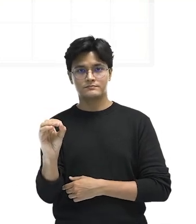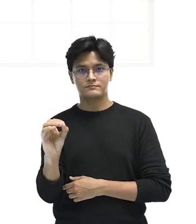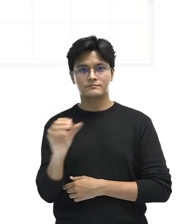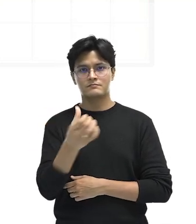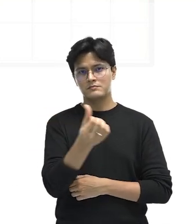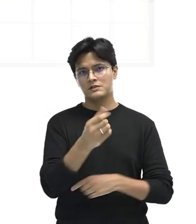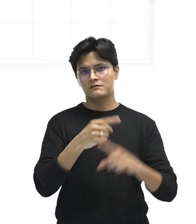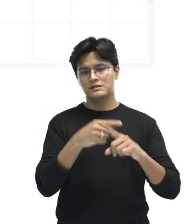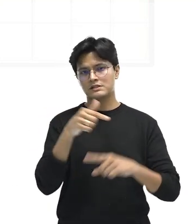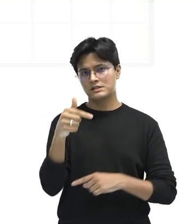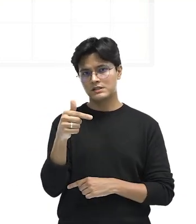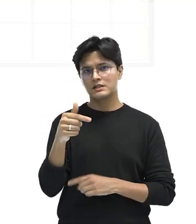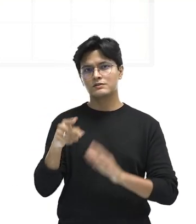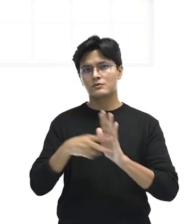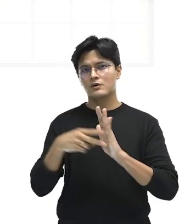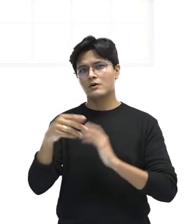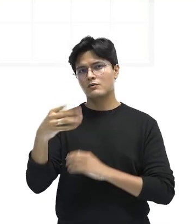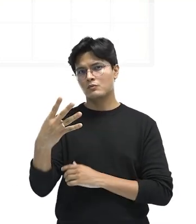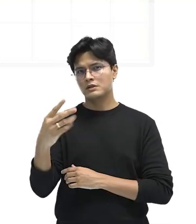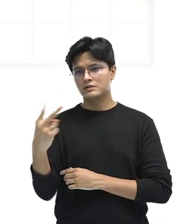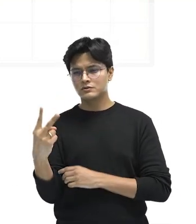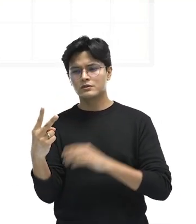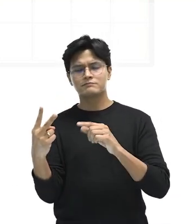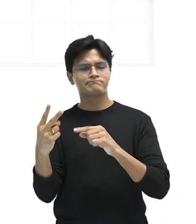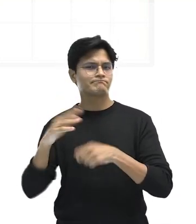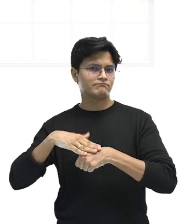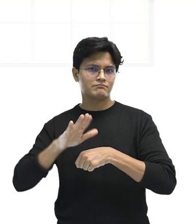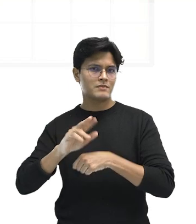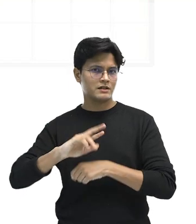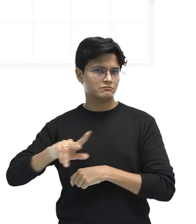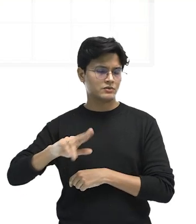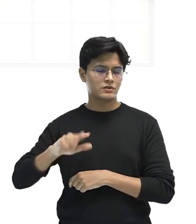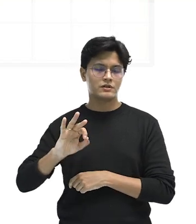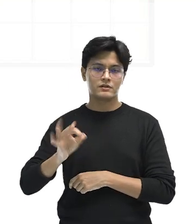6 vezes 7, 42, passa, né? Então tem que ser